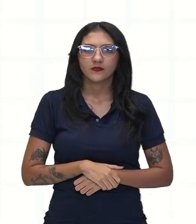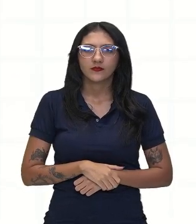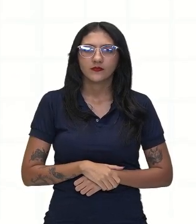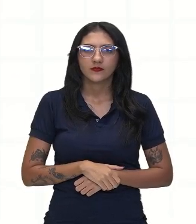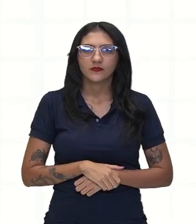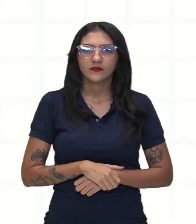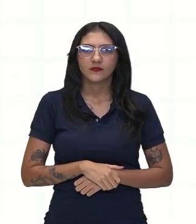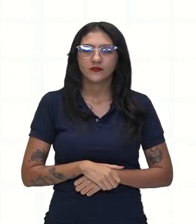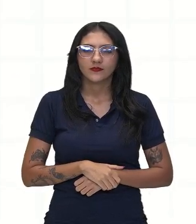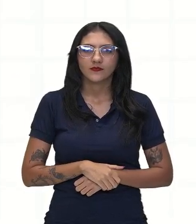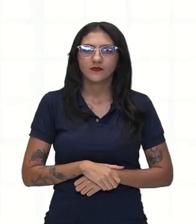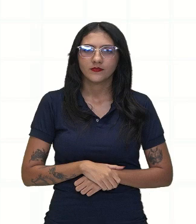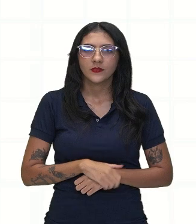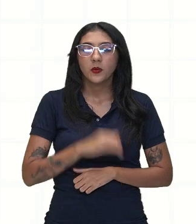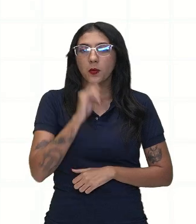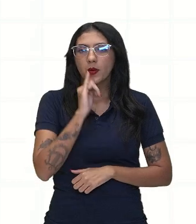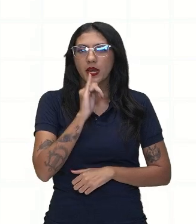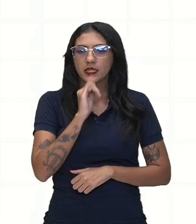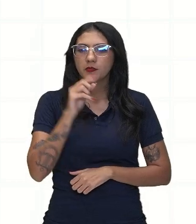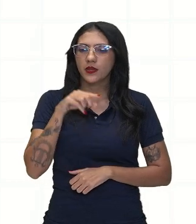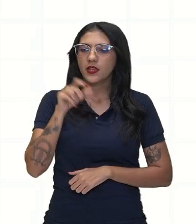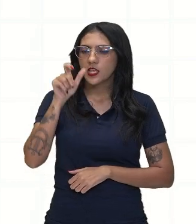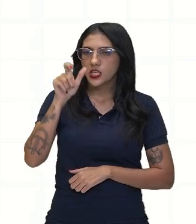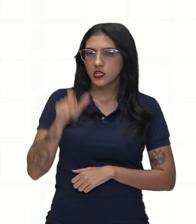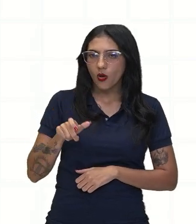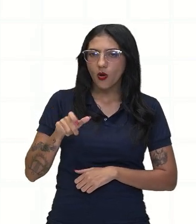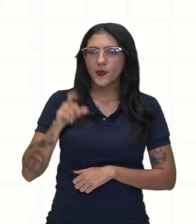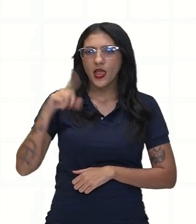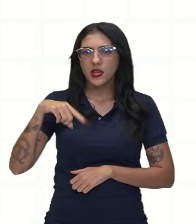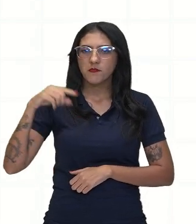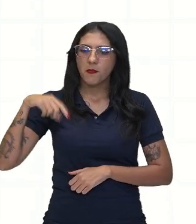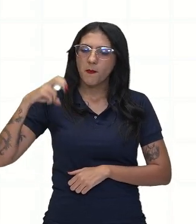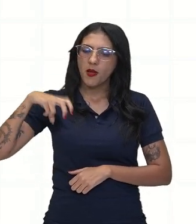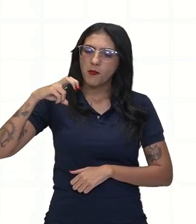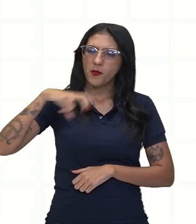por horas. Por horas.